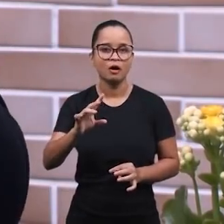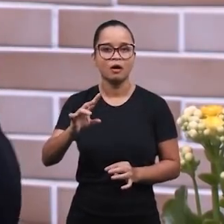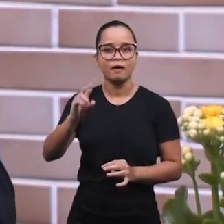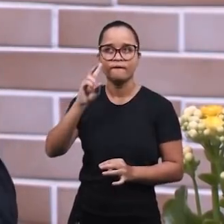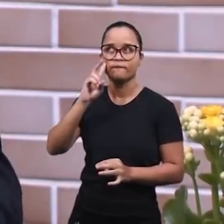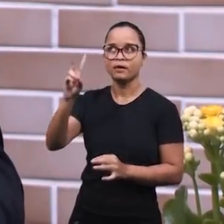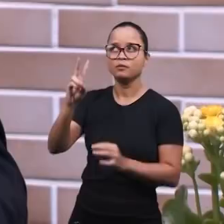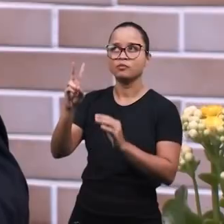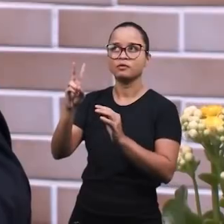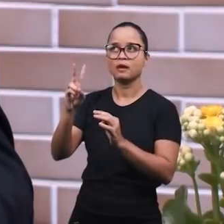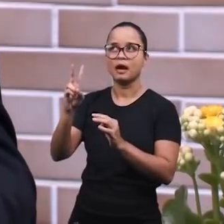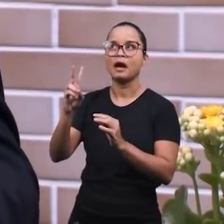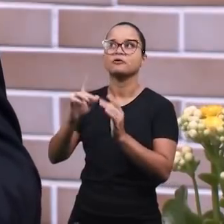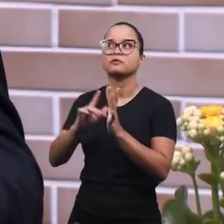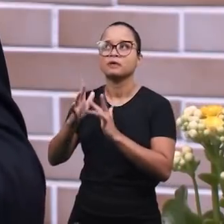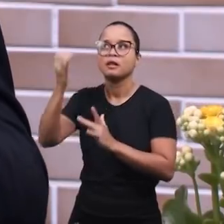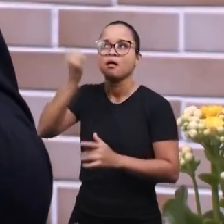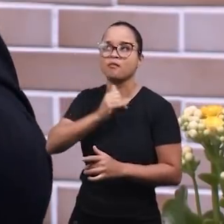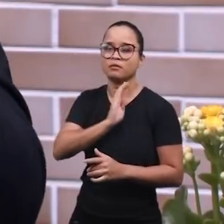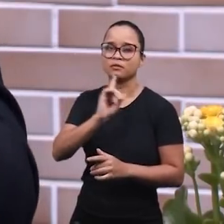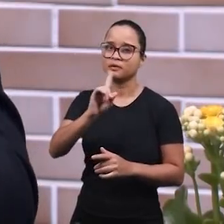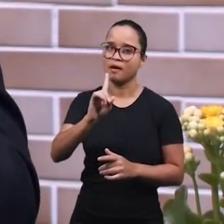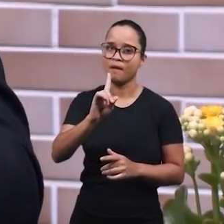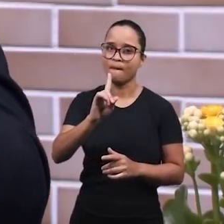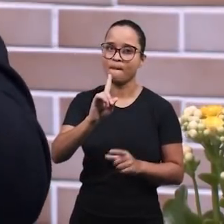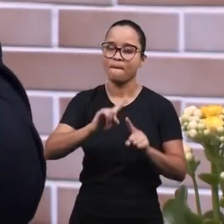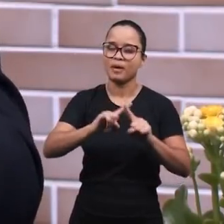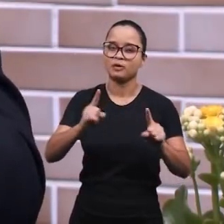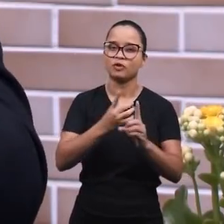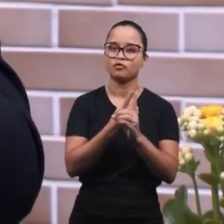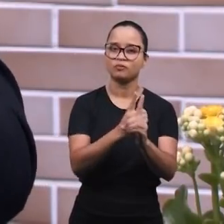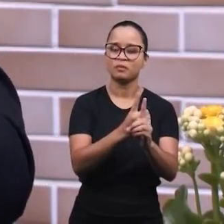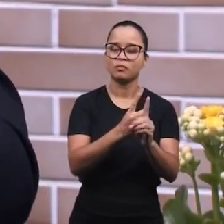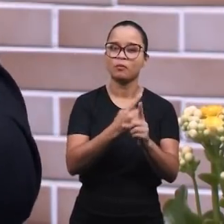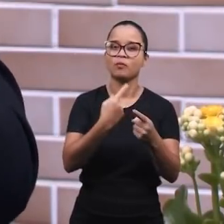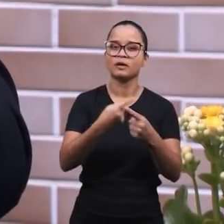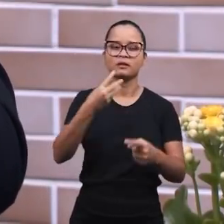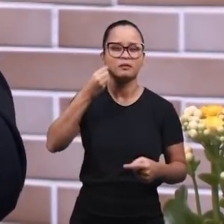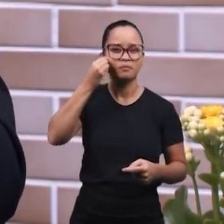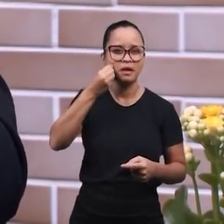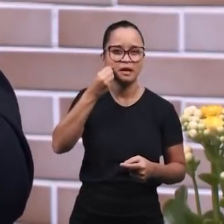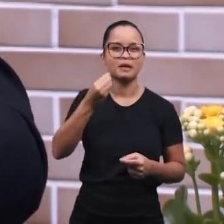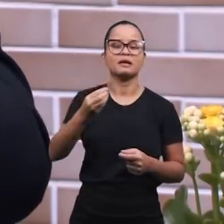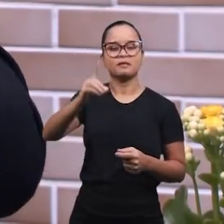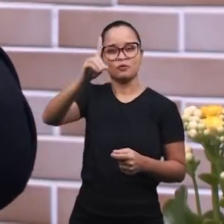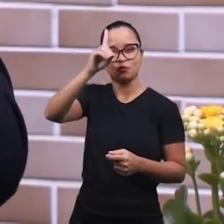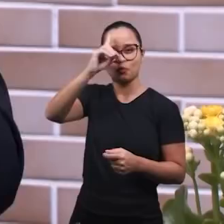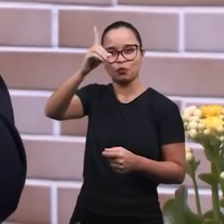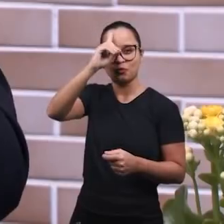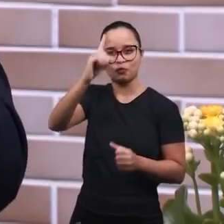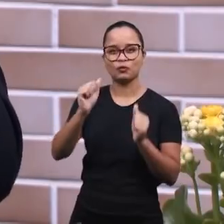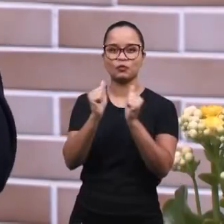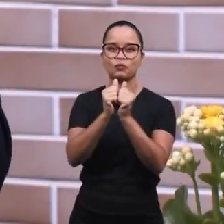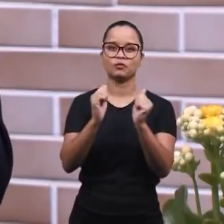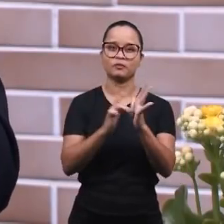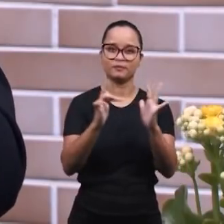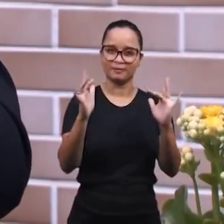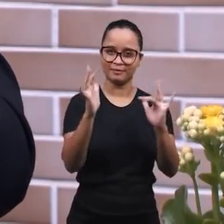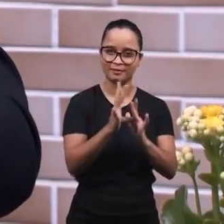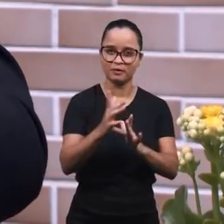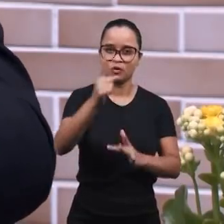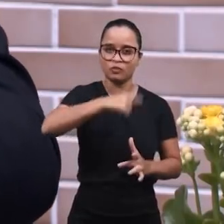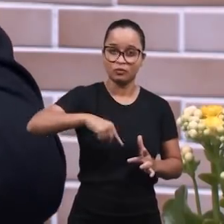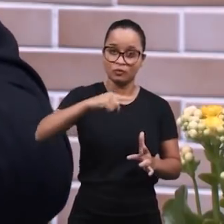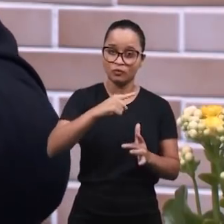apenas ouvimos a mensagem, nós continuamos vivendo uma experiência com o Senhor Jesus todos os